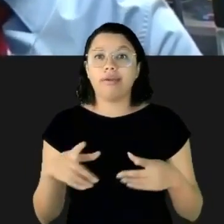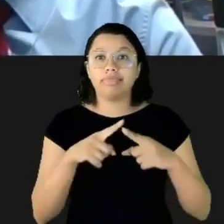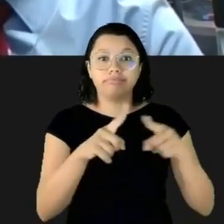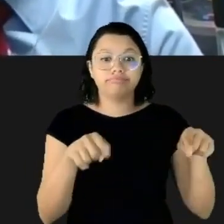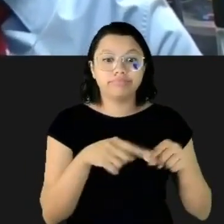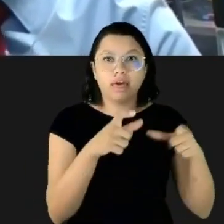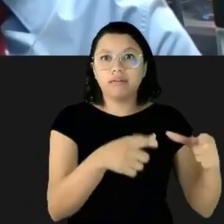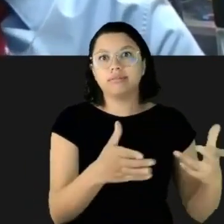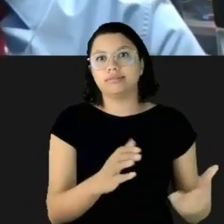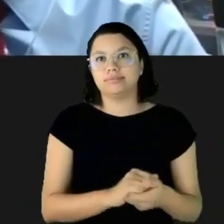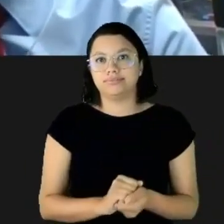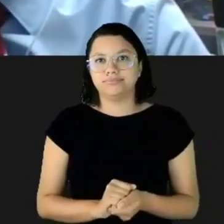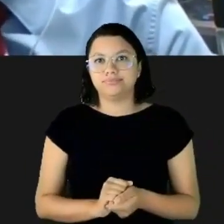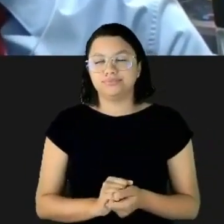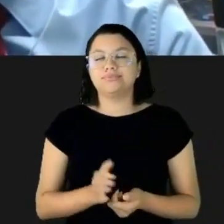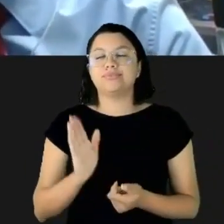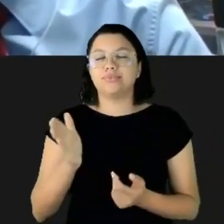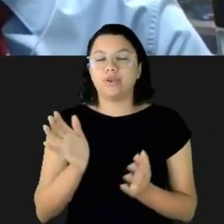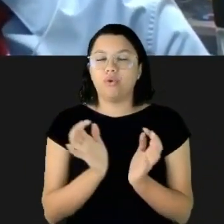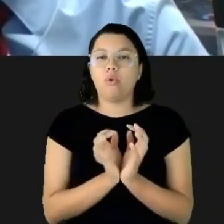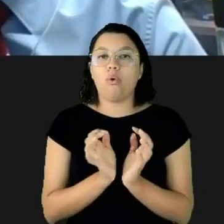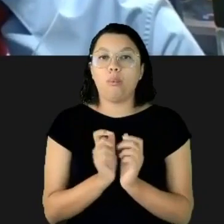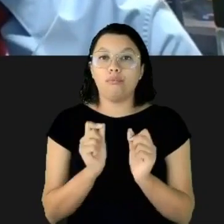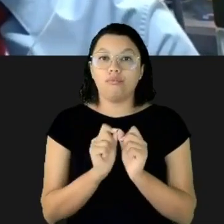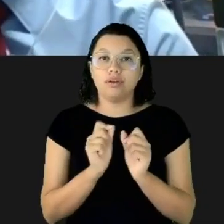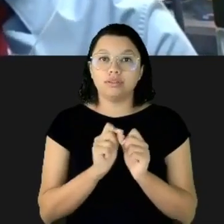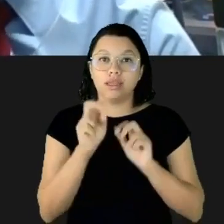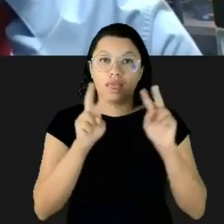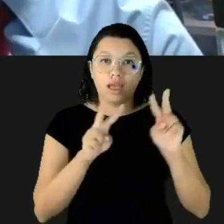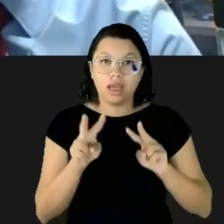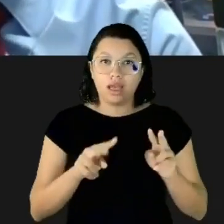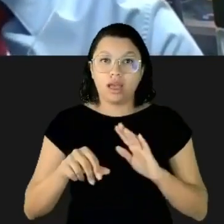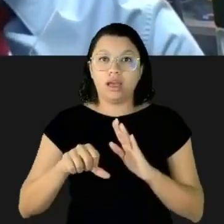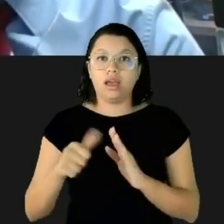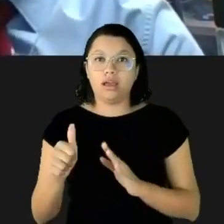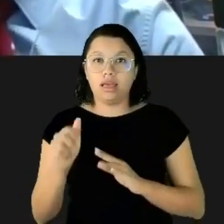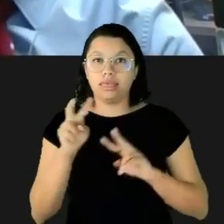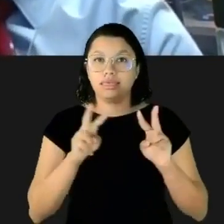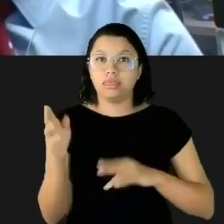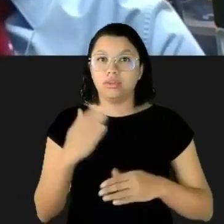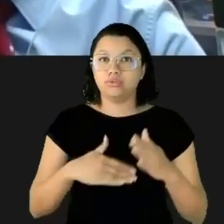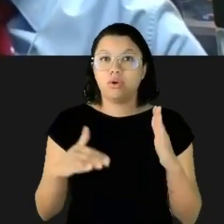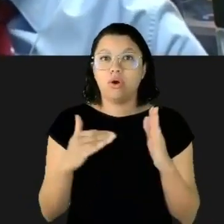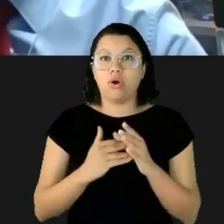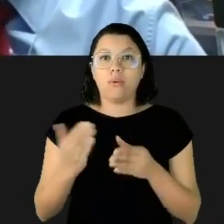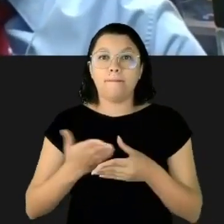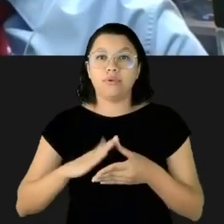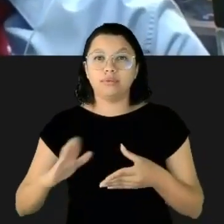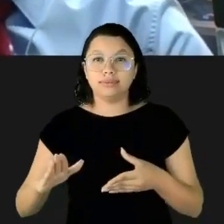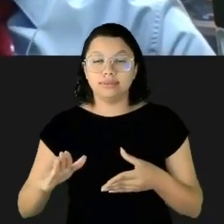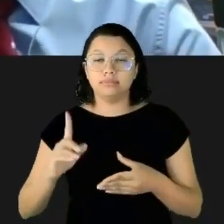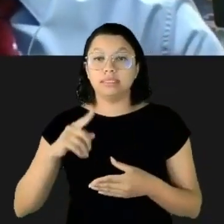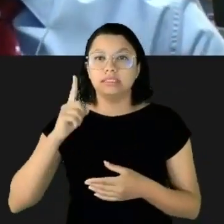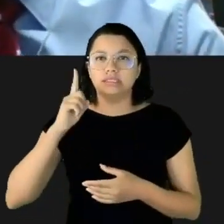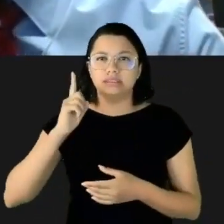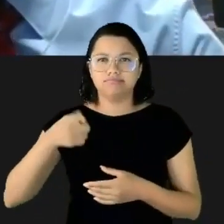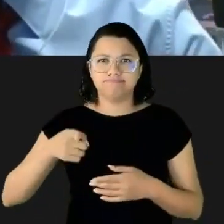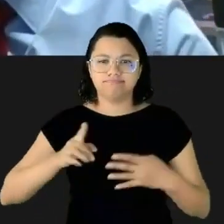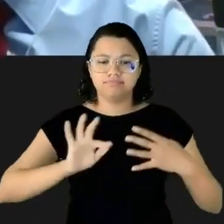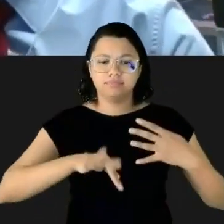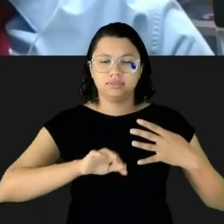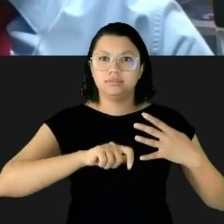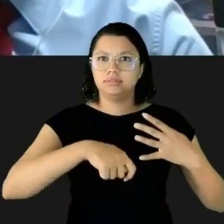já nas turmas também fazer a triagem analisando todo o processo tem que ficar pronto para ser sentenciado para ser